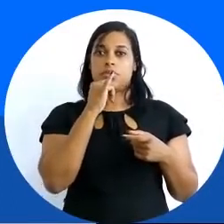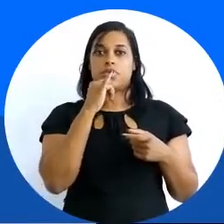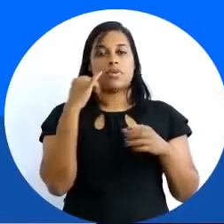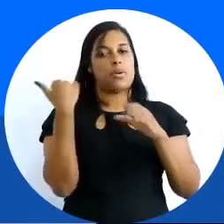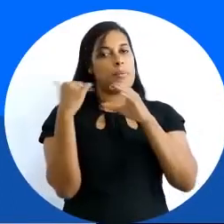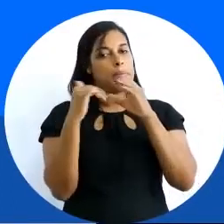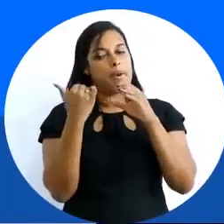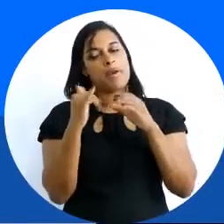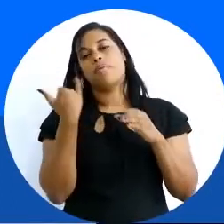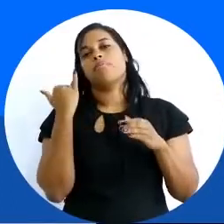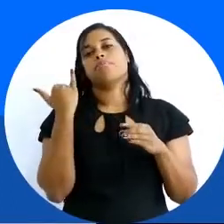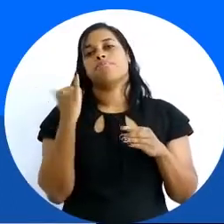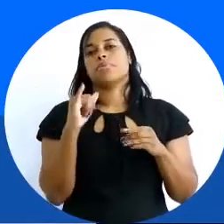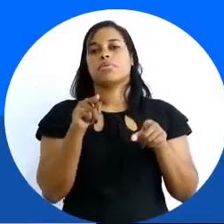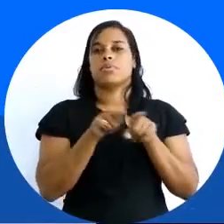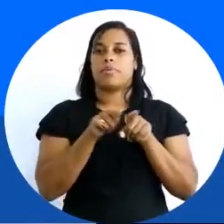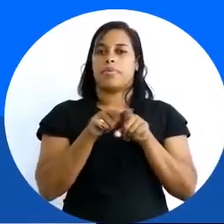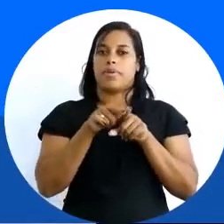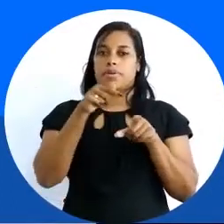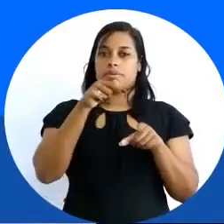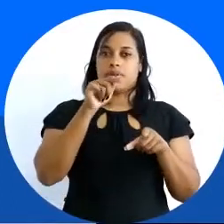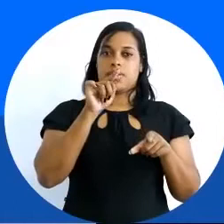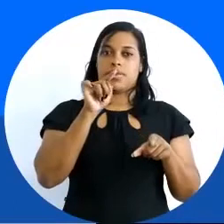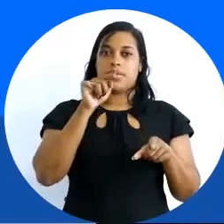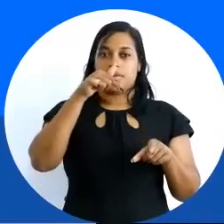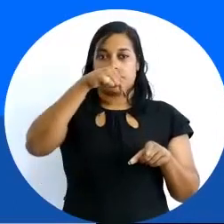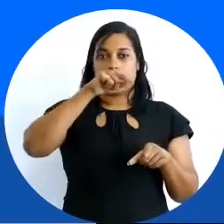meio eletrônico, está na parte